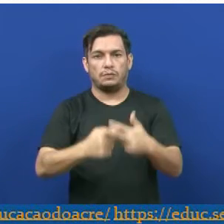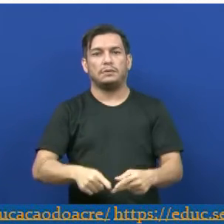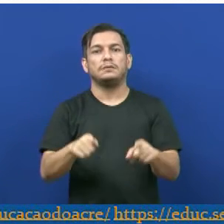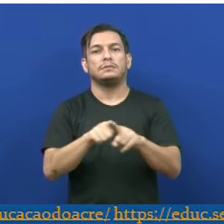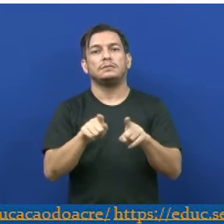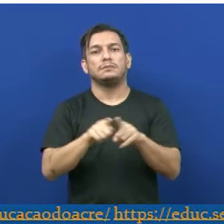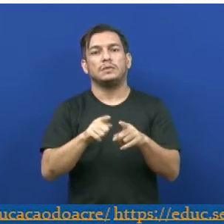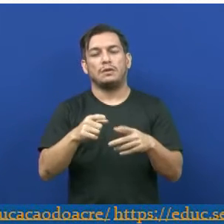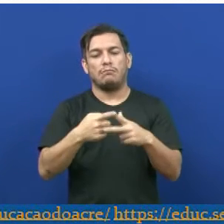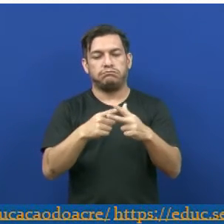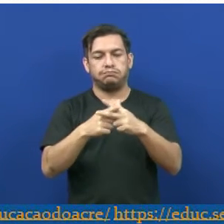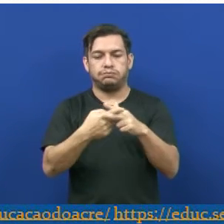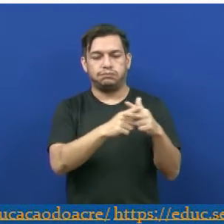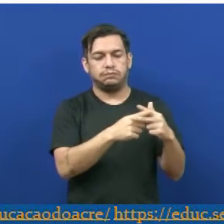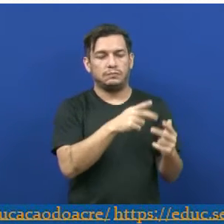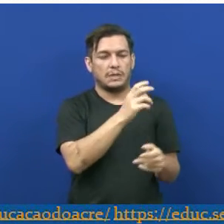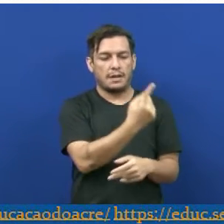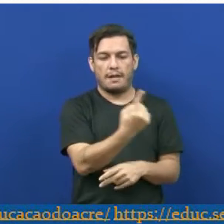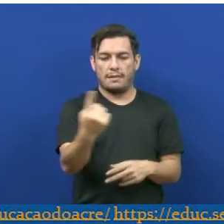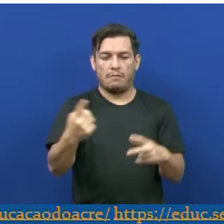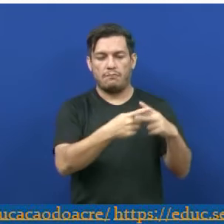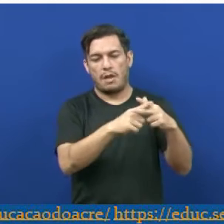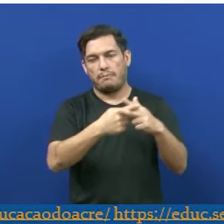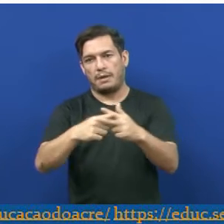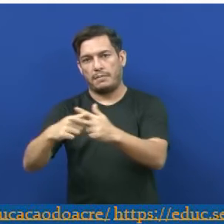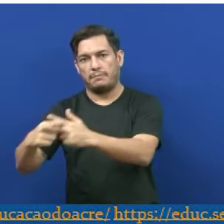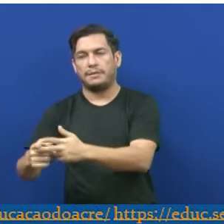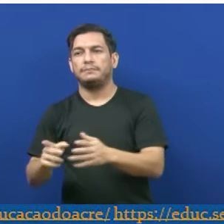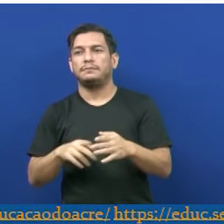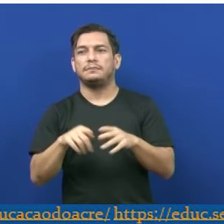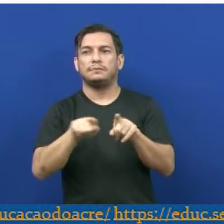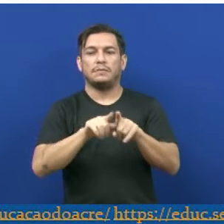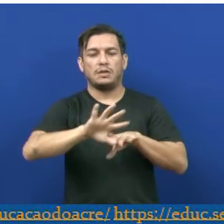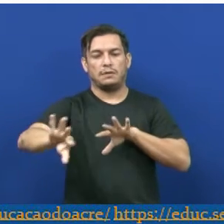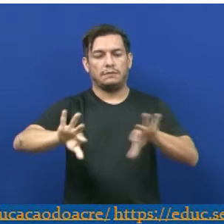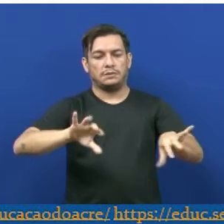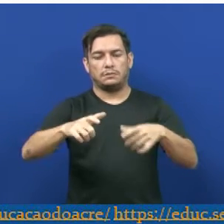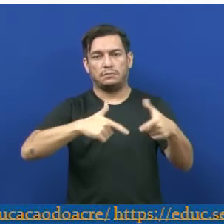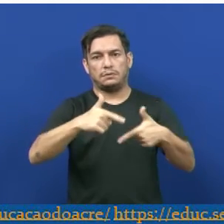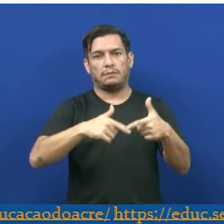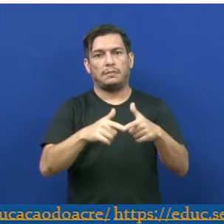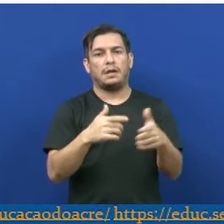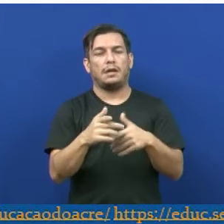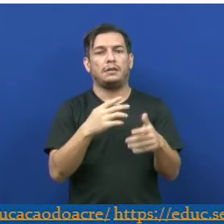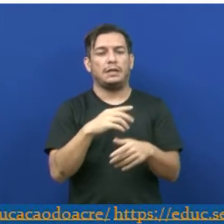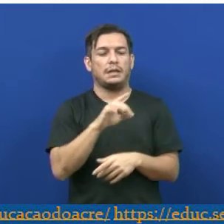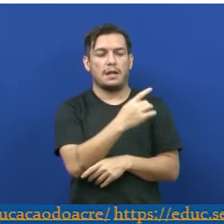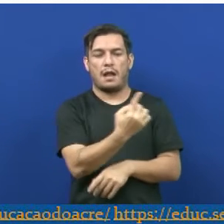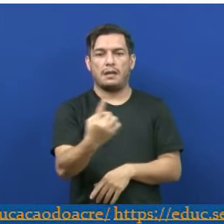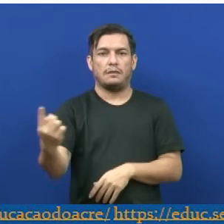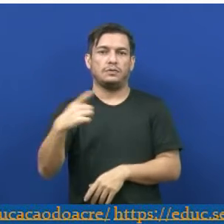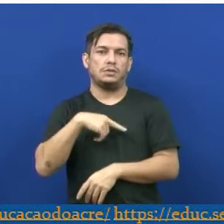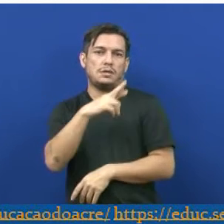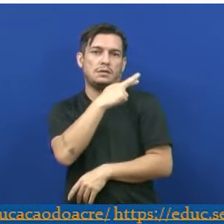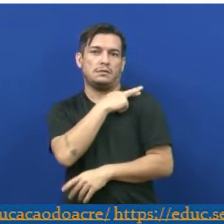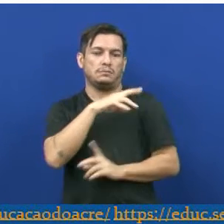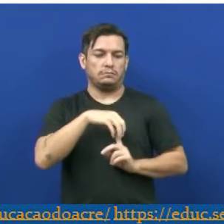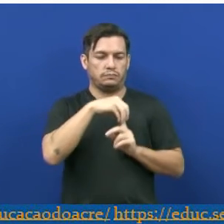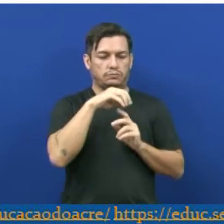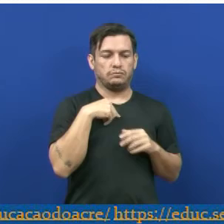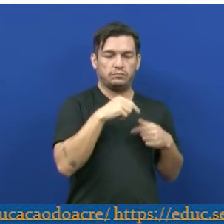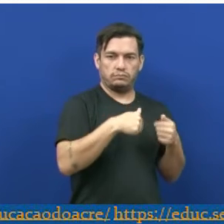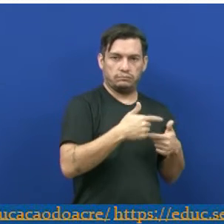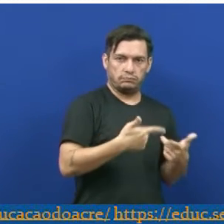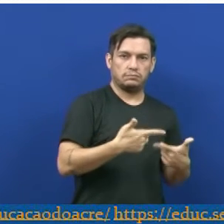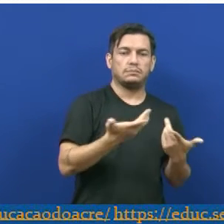sendo montada aos poucos e ao final você tem um produto total. E divisão do trabalho em pequenas tarefas. Cada um executa e faz apenas uma